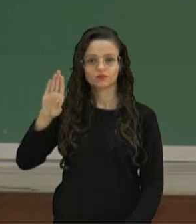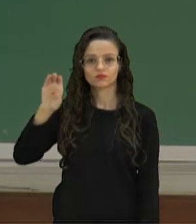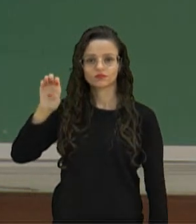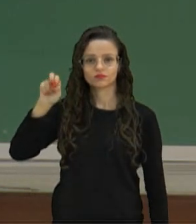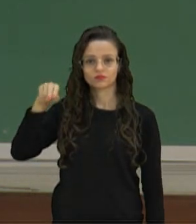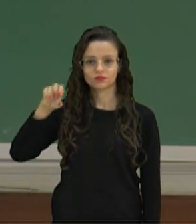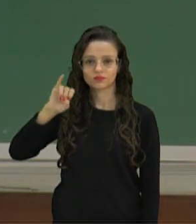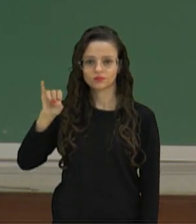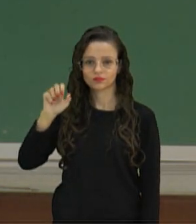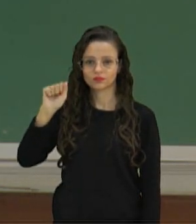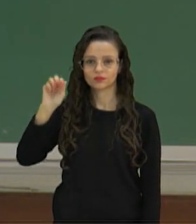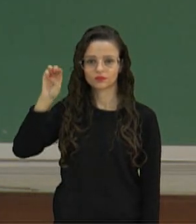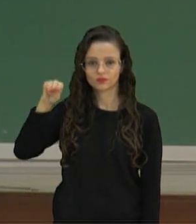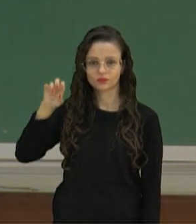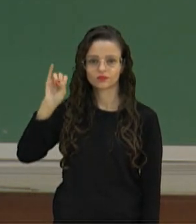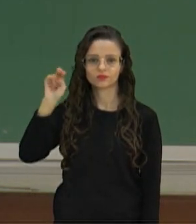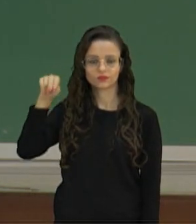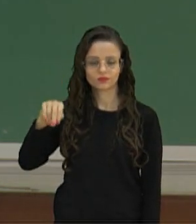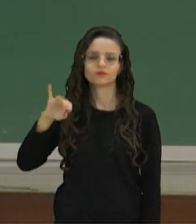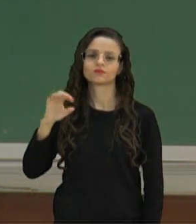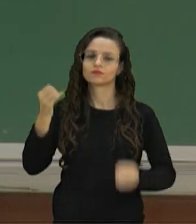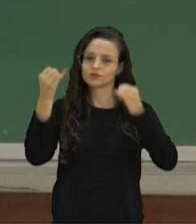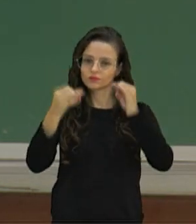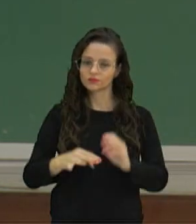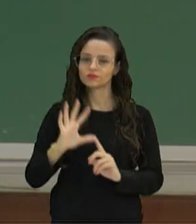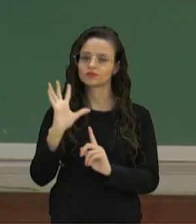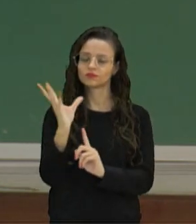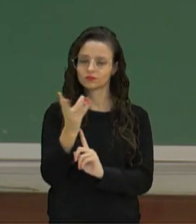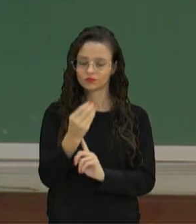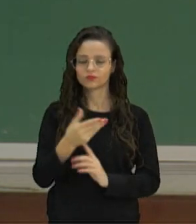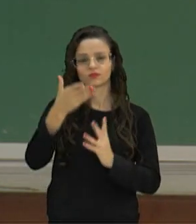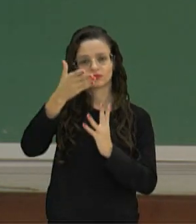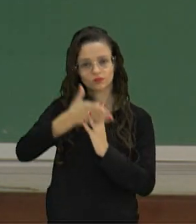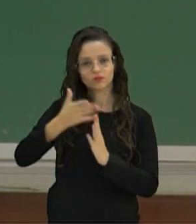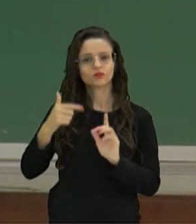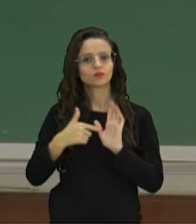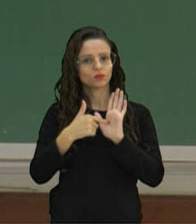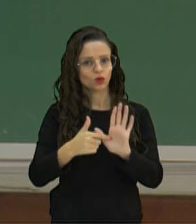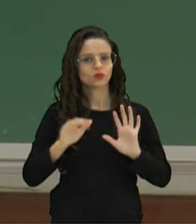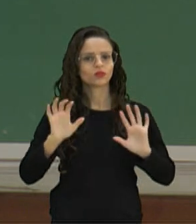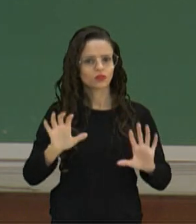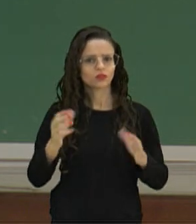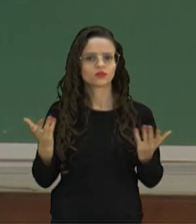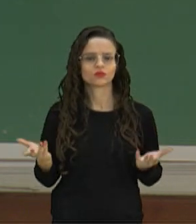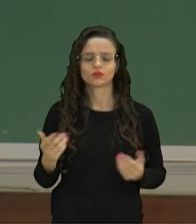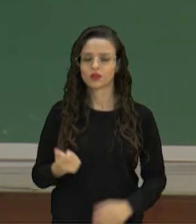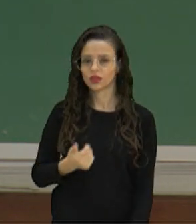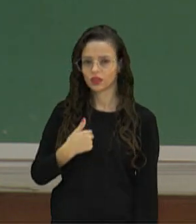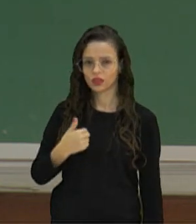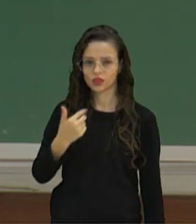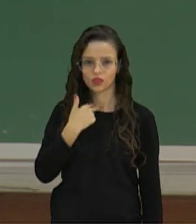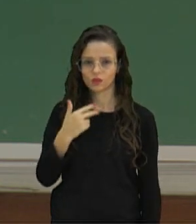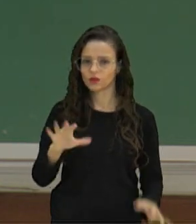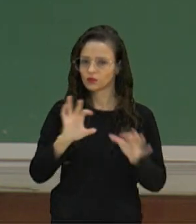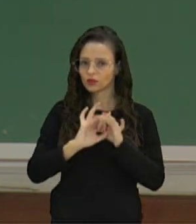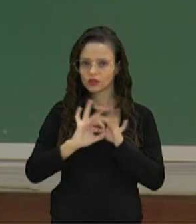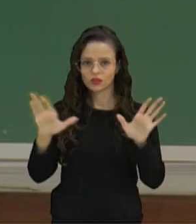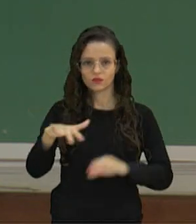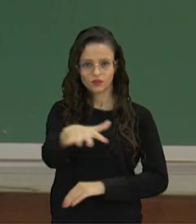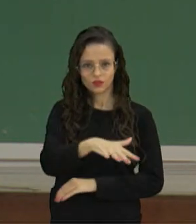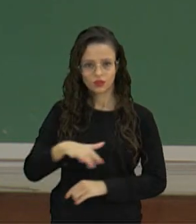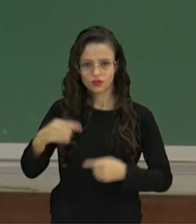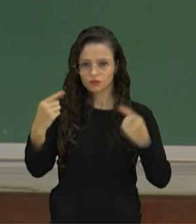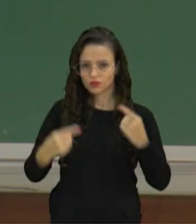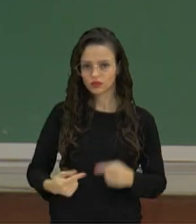é uma demonstração dessa reação, né? Já que eu não posso ser livre na esfera